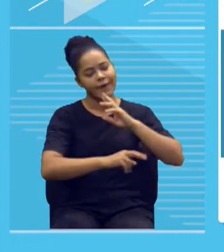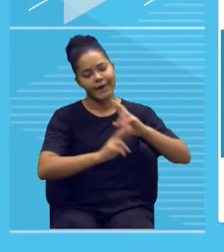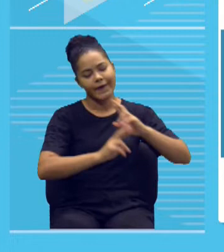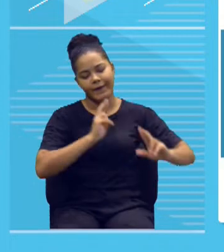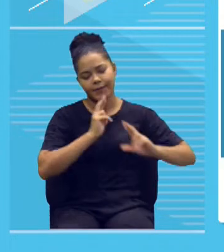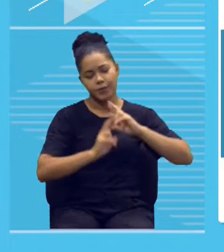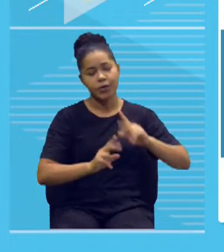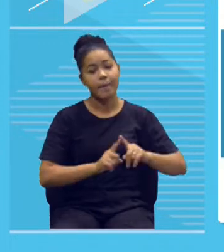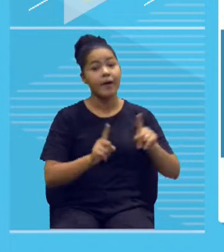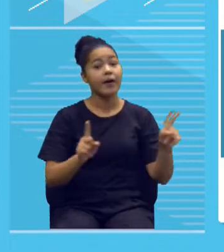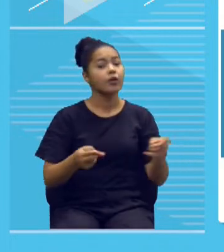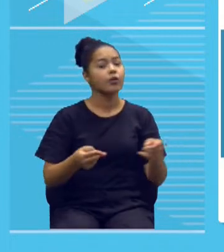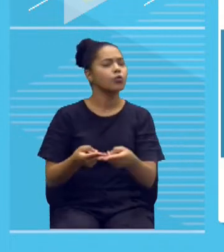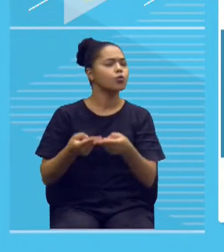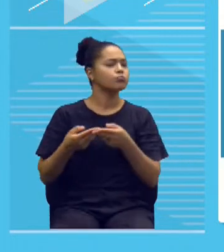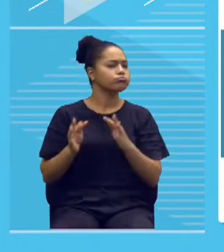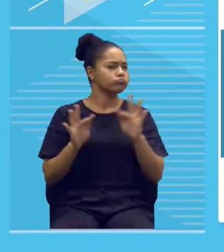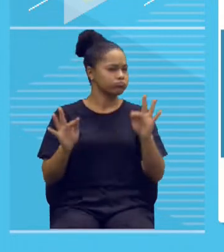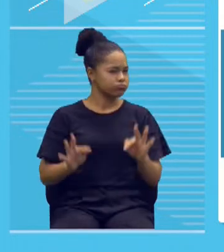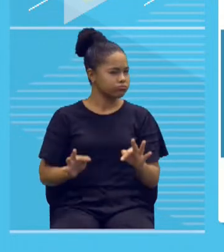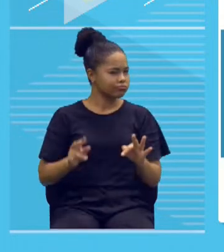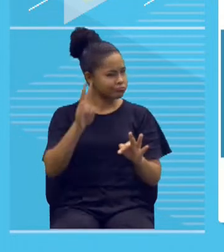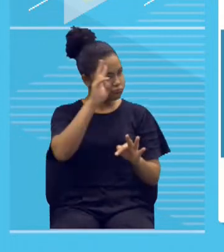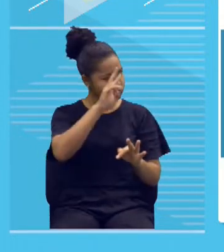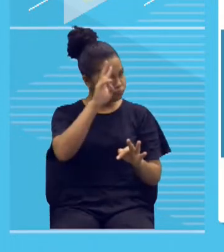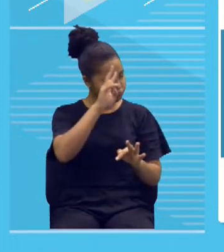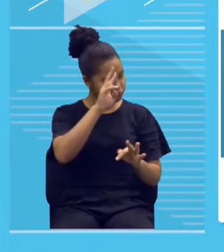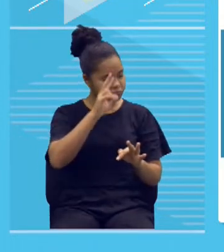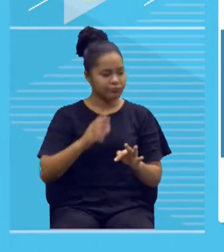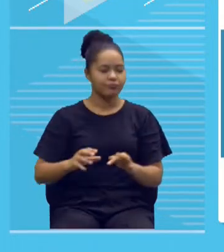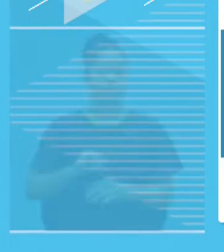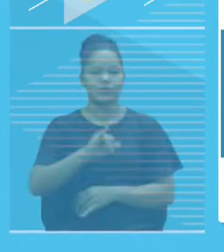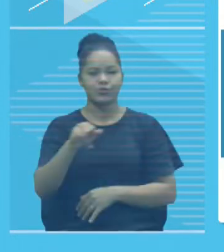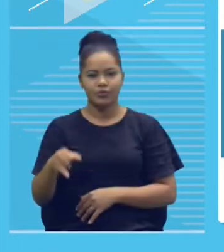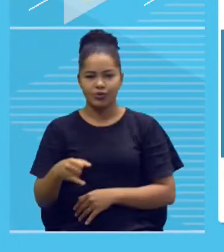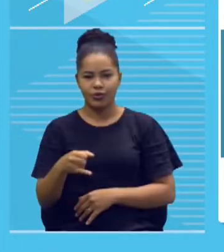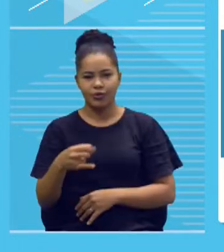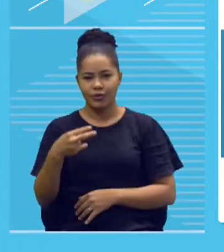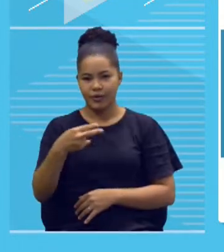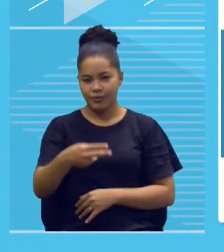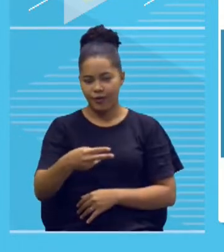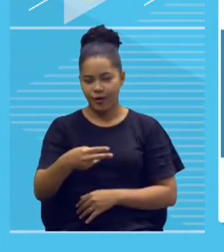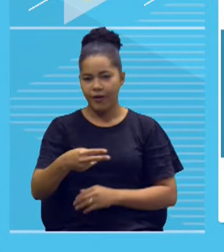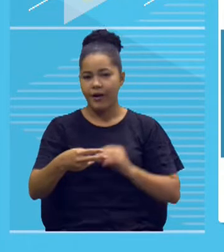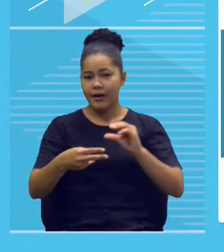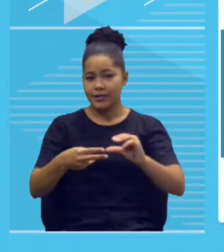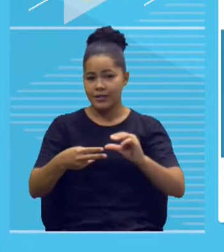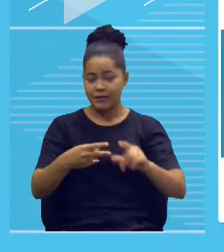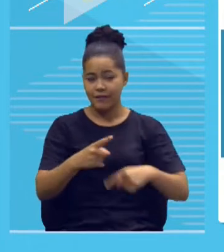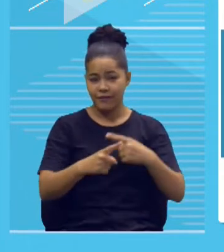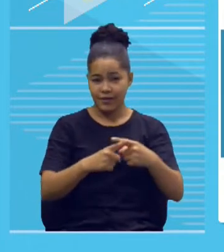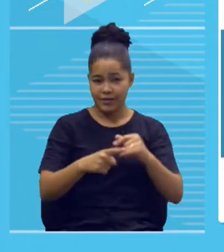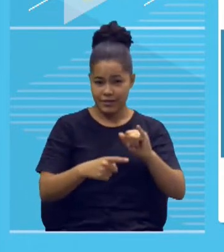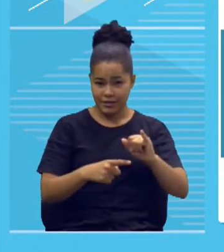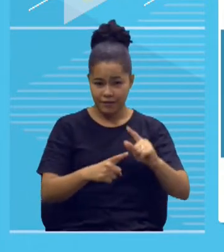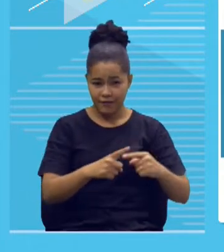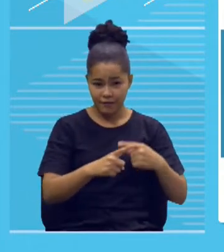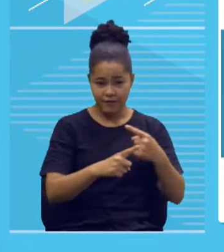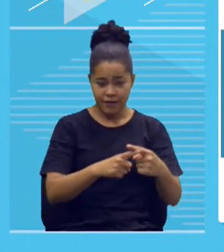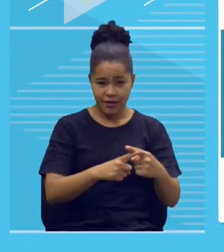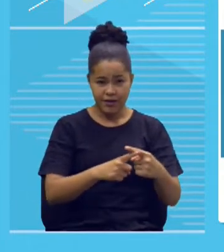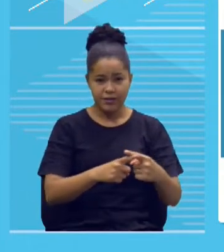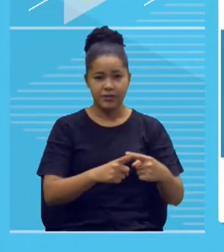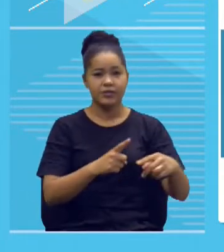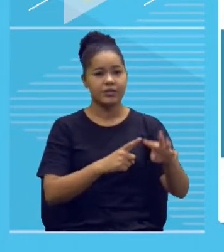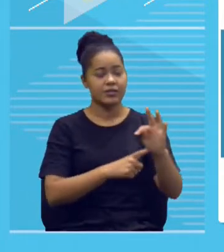simples utilizando-se daquela fórmula juros é igual a City sobre sem só que